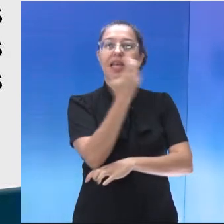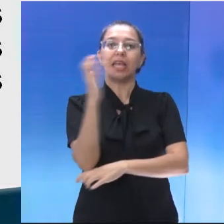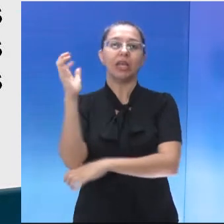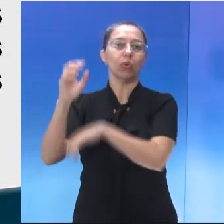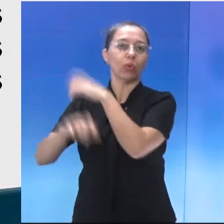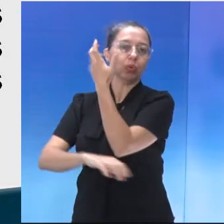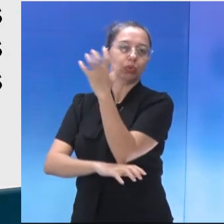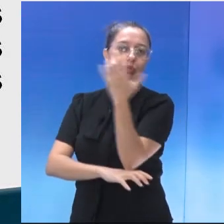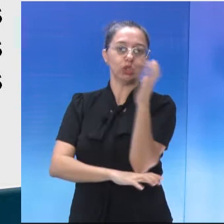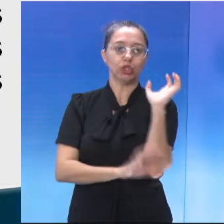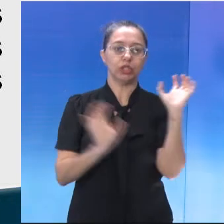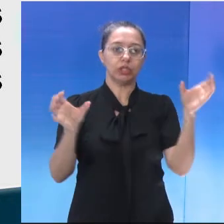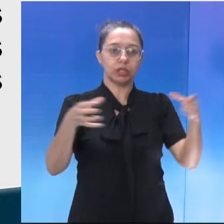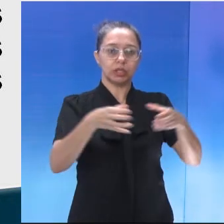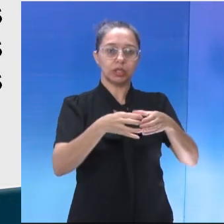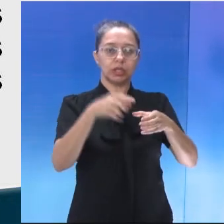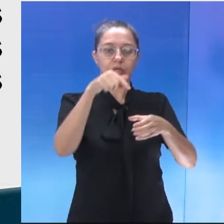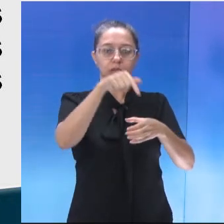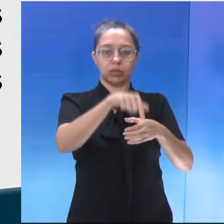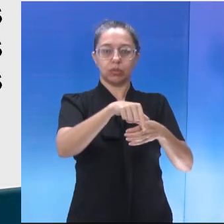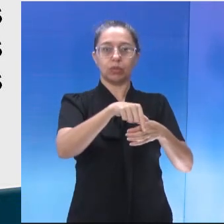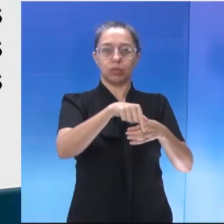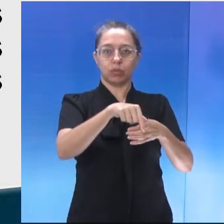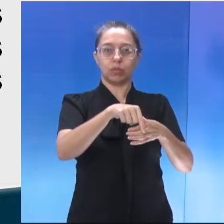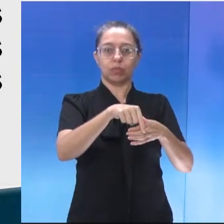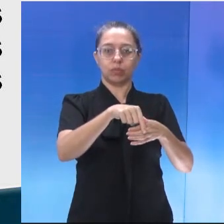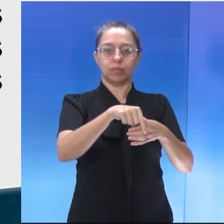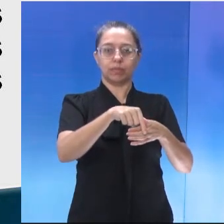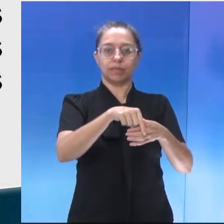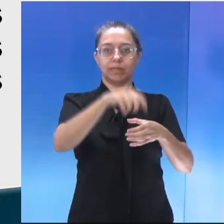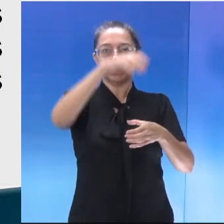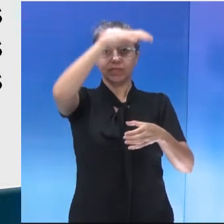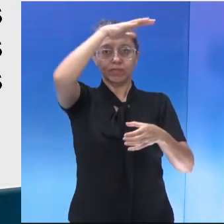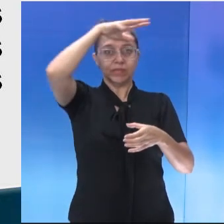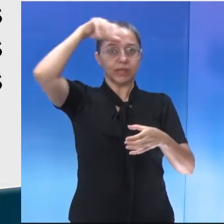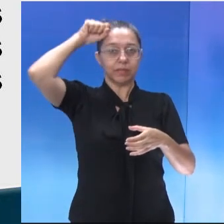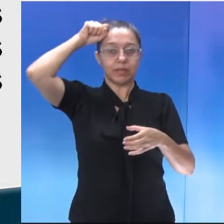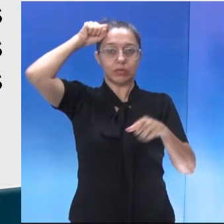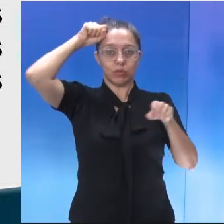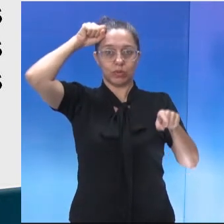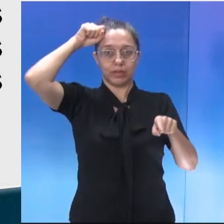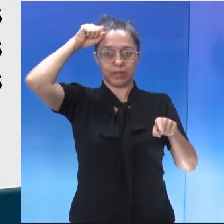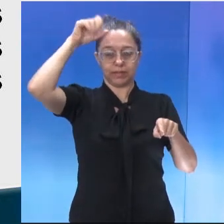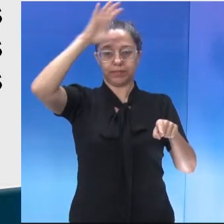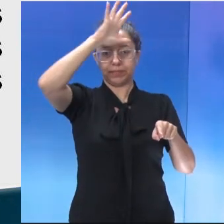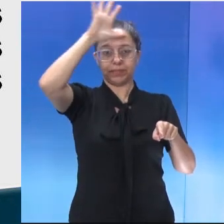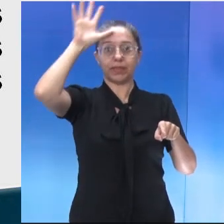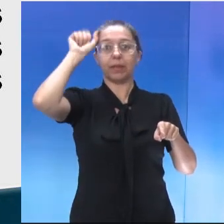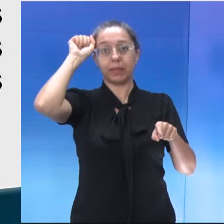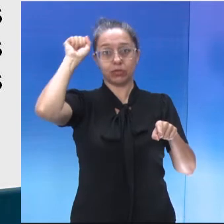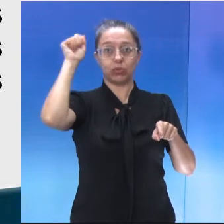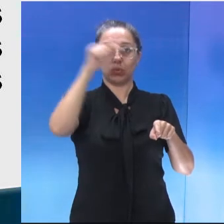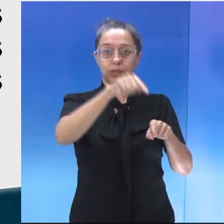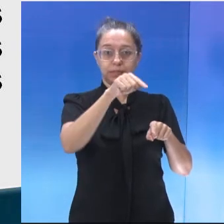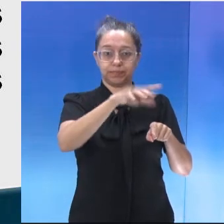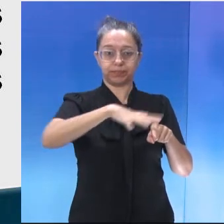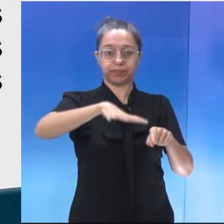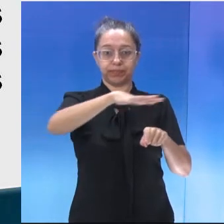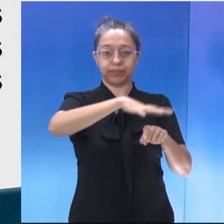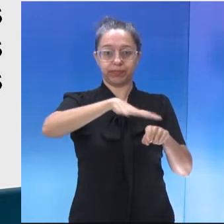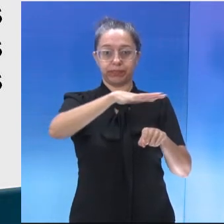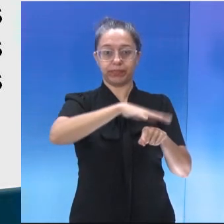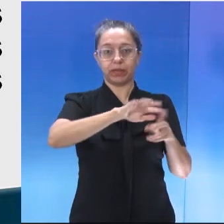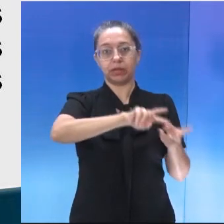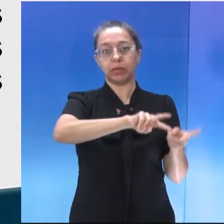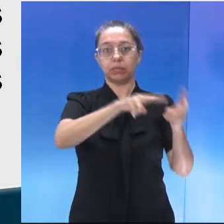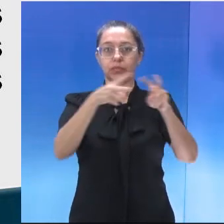de Pesquisas da Amazônia, primeira dica, questão sobre a Amazônia, e publicada na revista